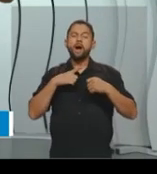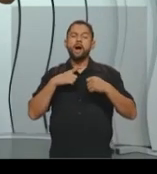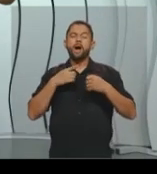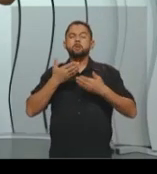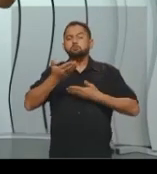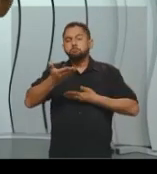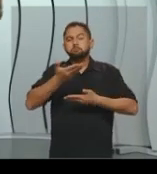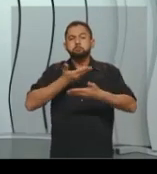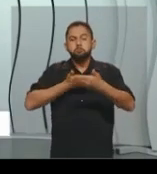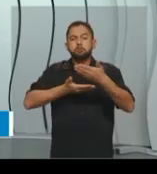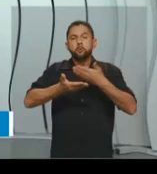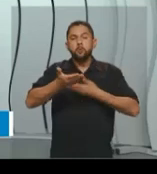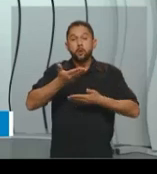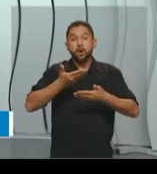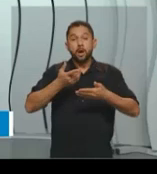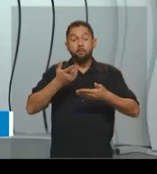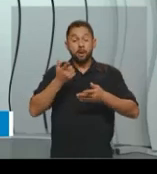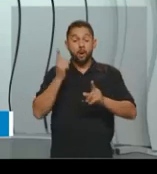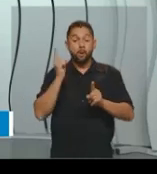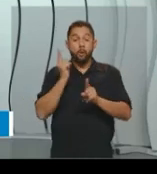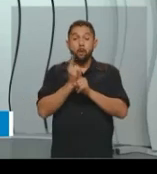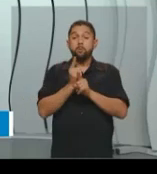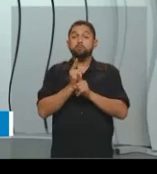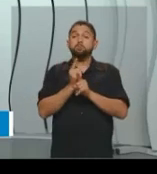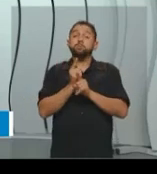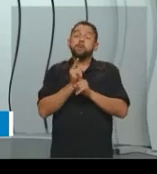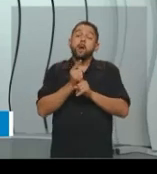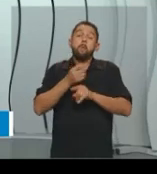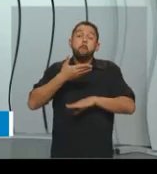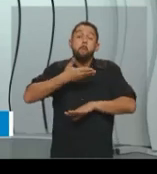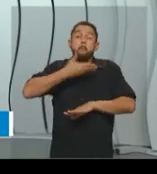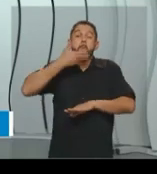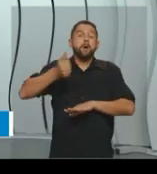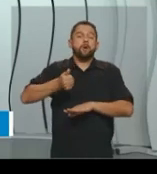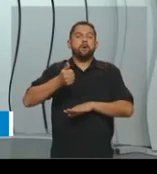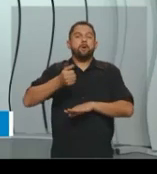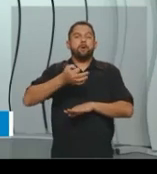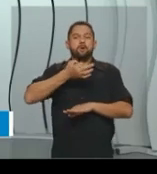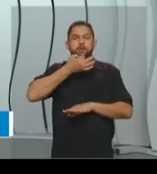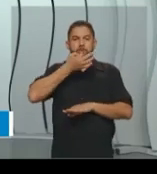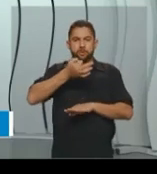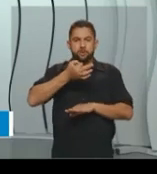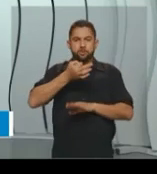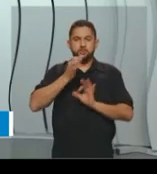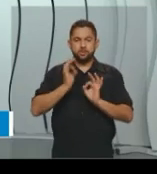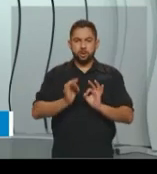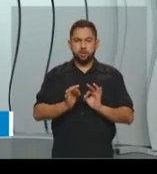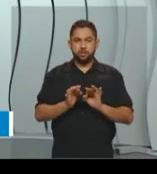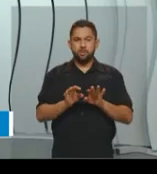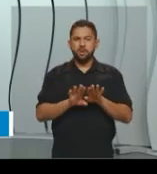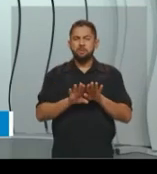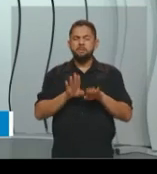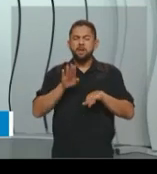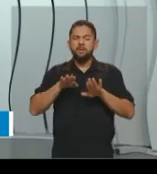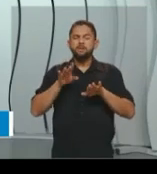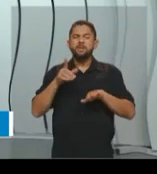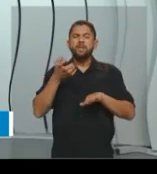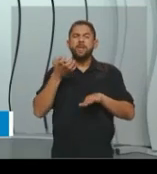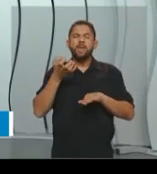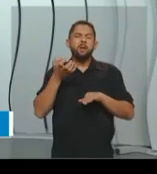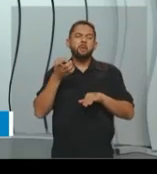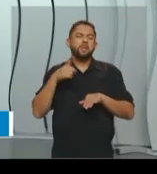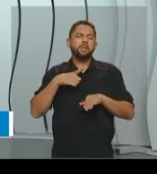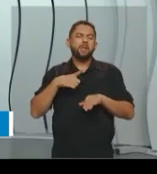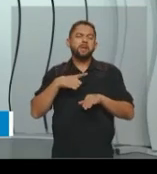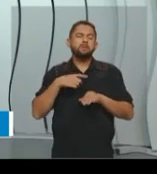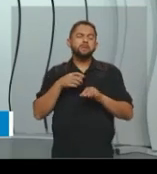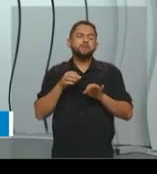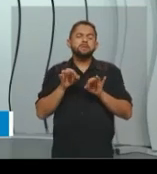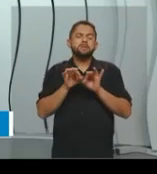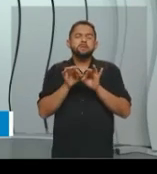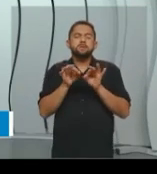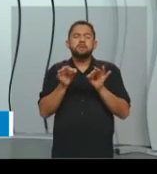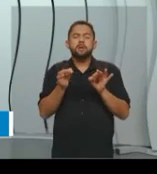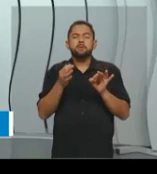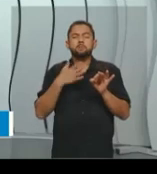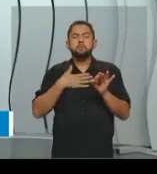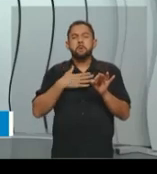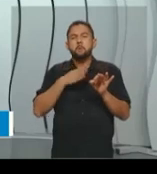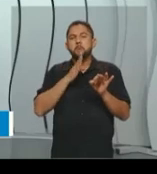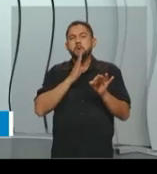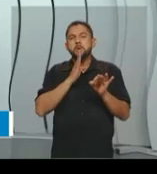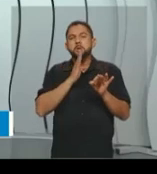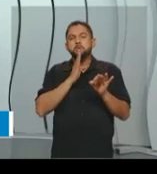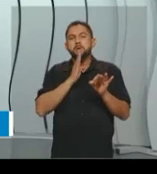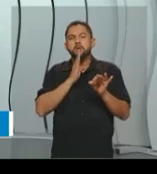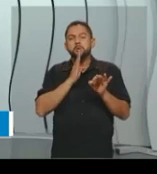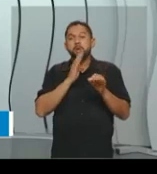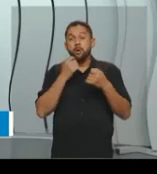mais amplo do que as nossas opiniões vazias e por vezes rasas sobre determinado assunto. E se eu estiver equivocado, eu mude